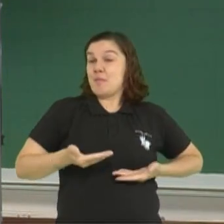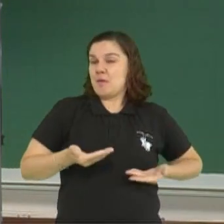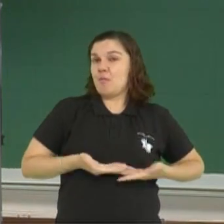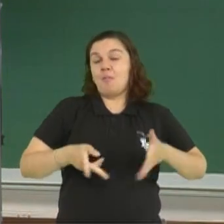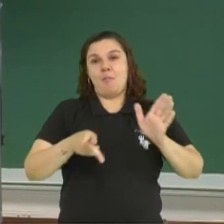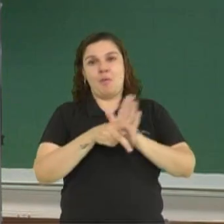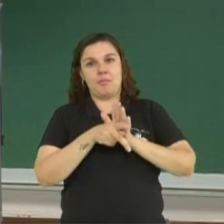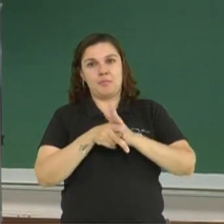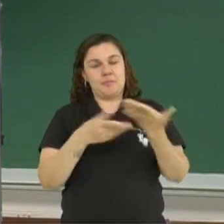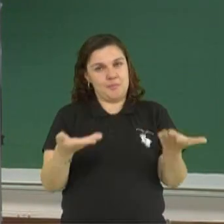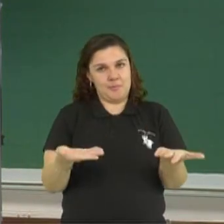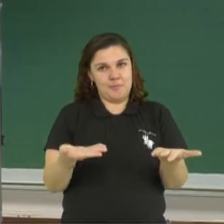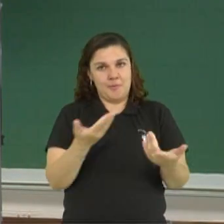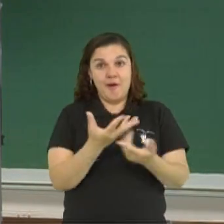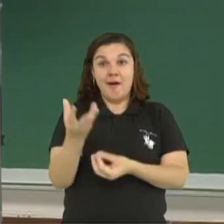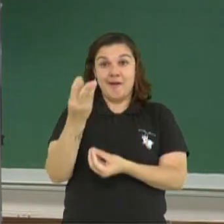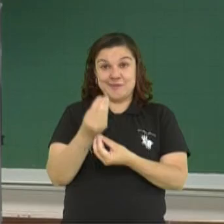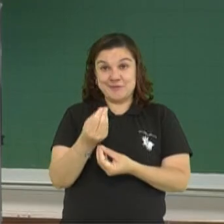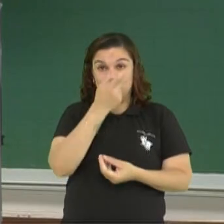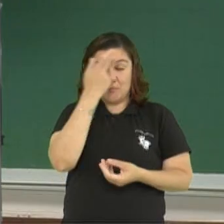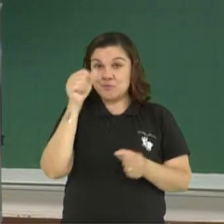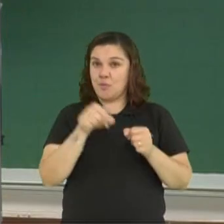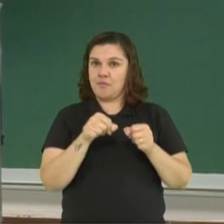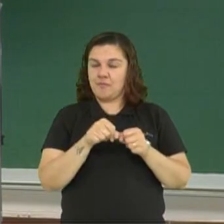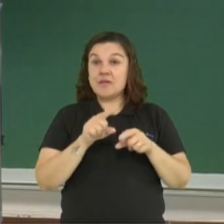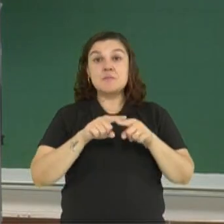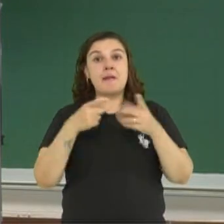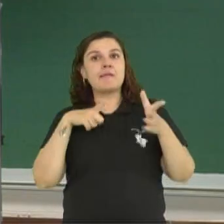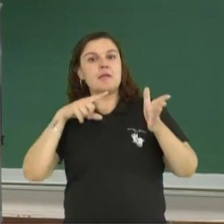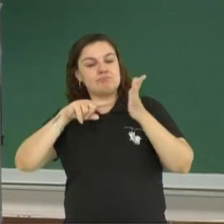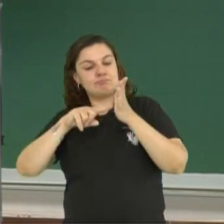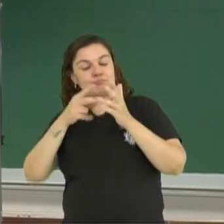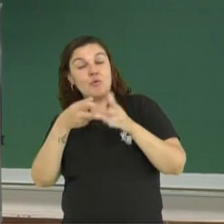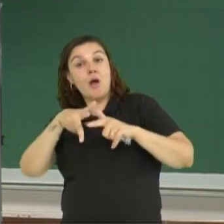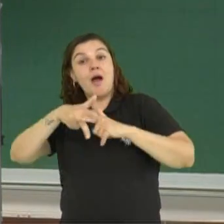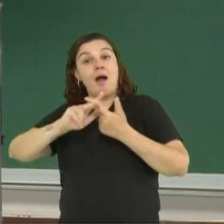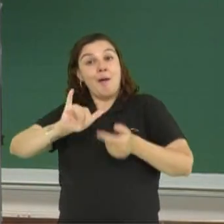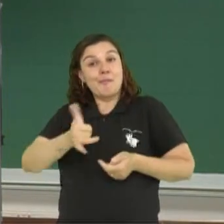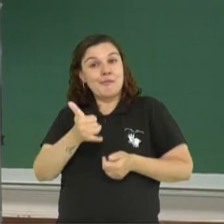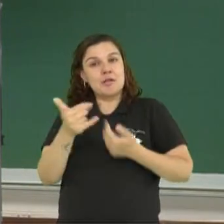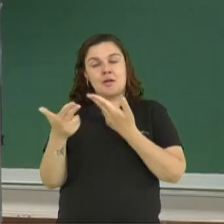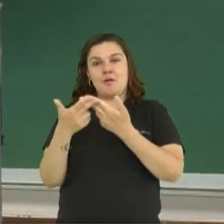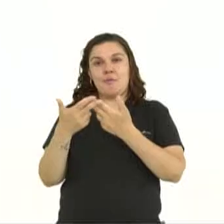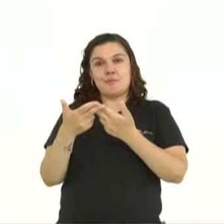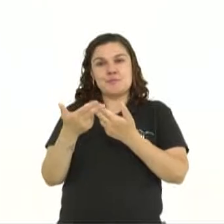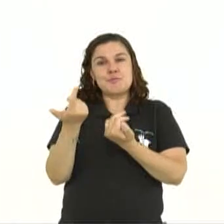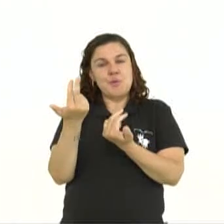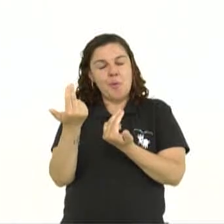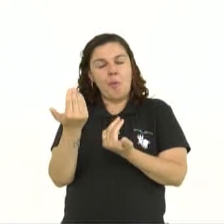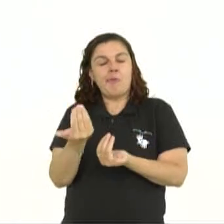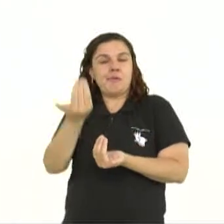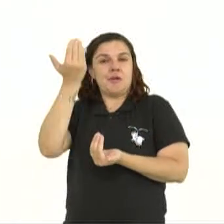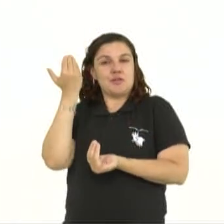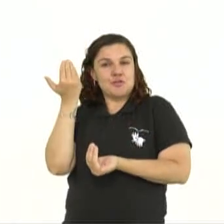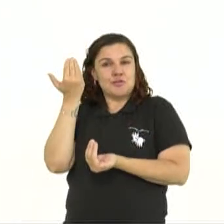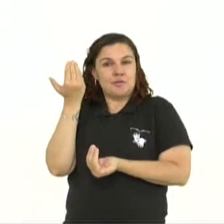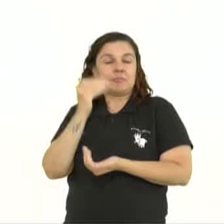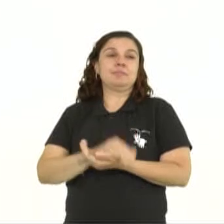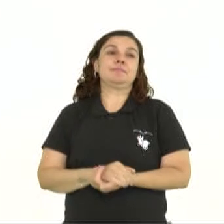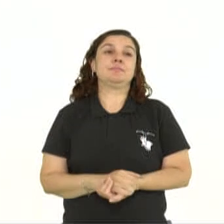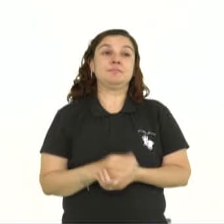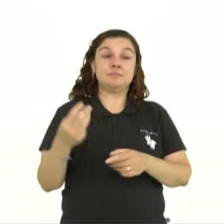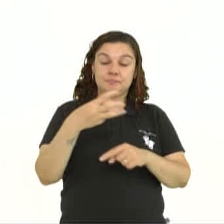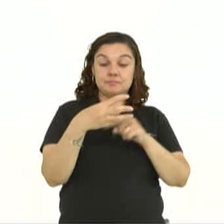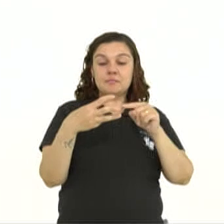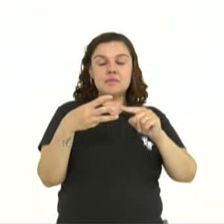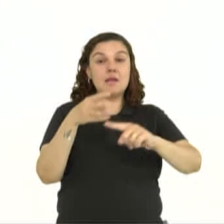nós não temos nome de artistas para a história, mas temos aquilo como ferramenta de uso dos homens. Quando nós partimos para a terceira arte da Idade Média, que a